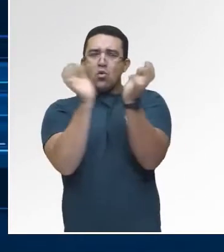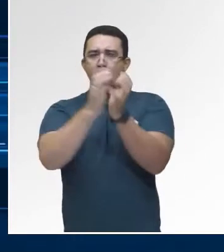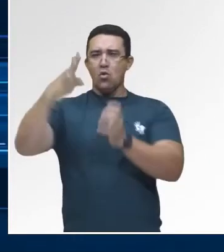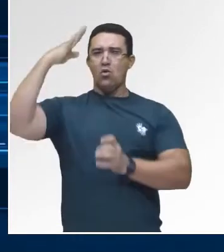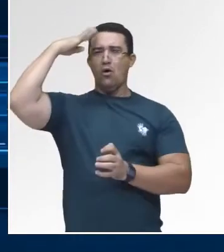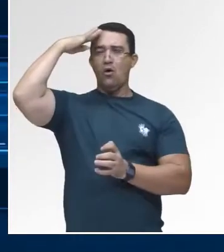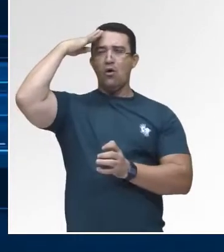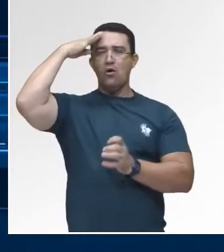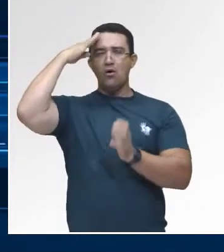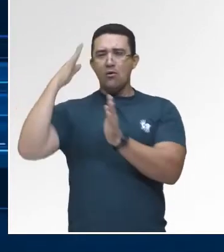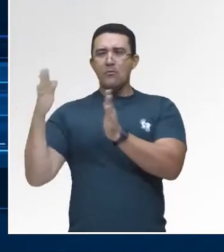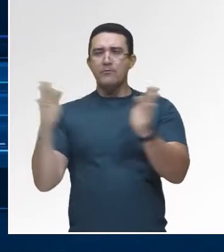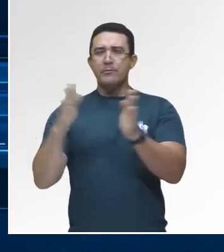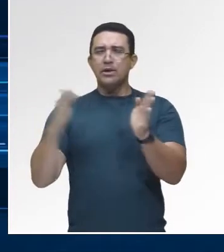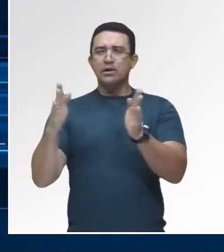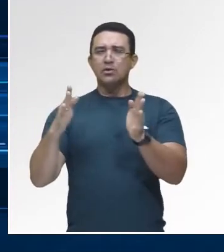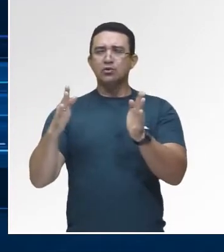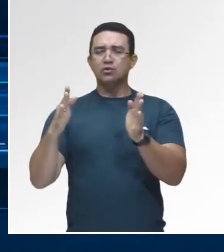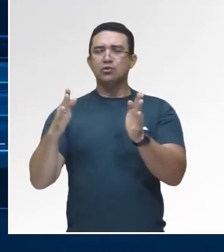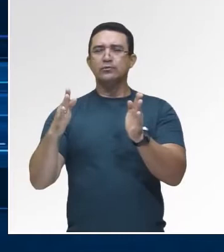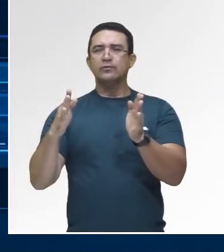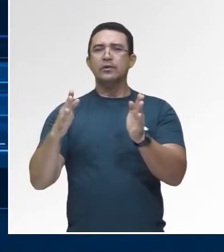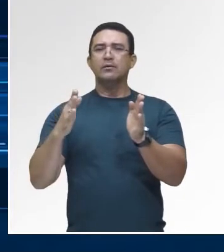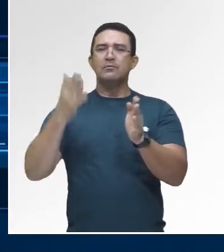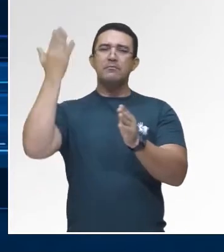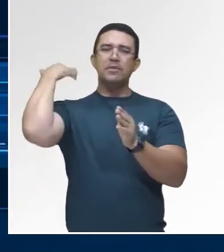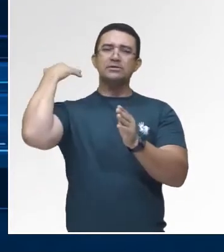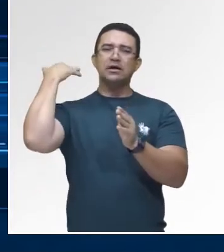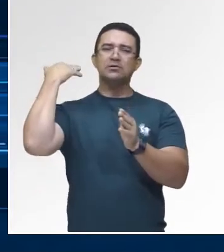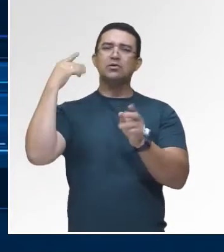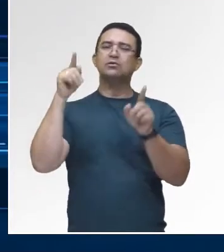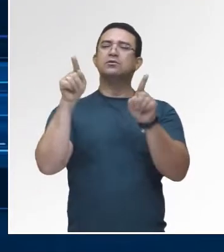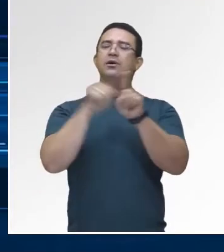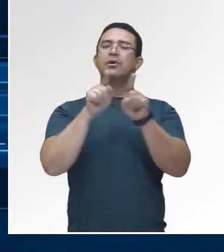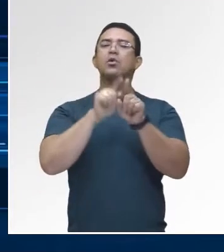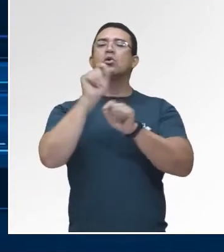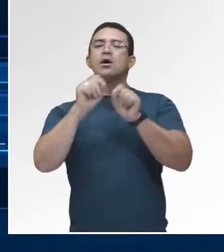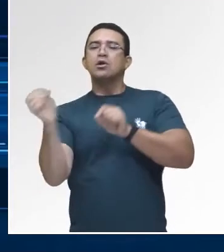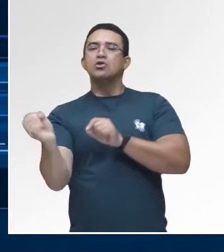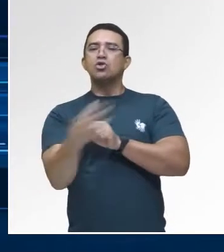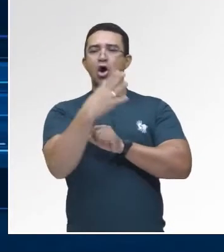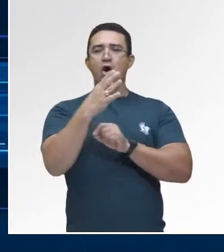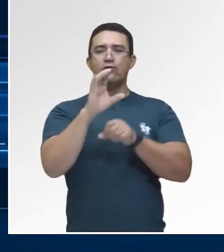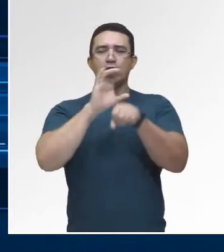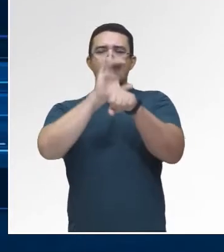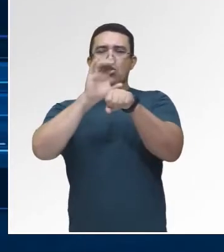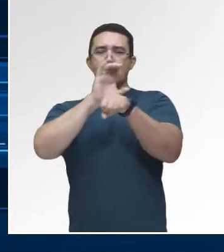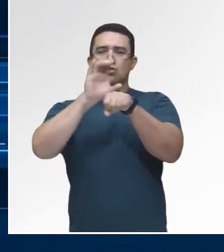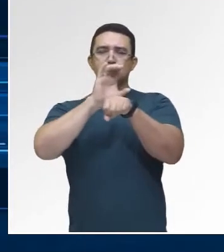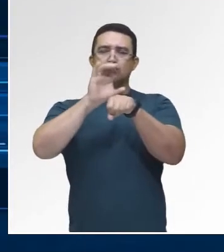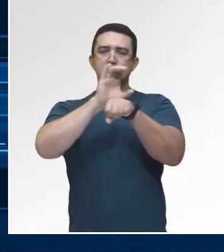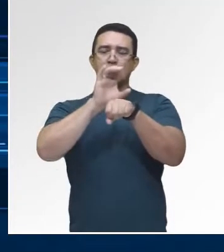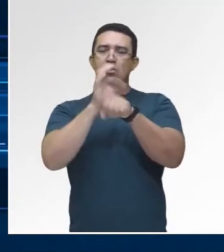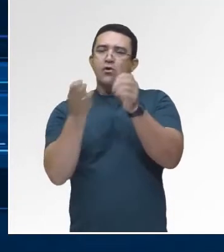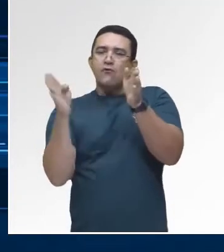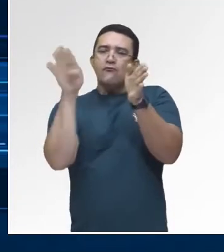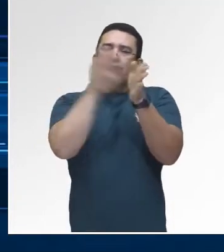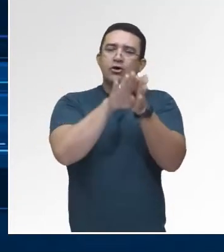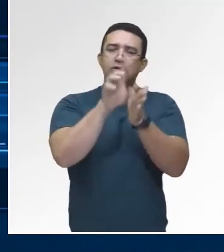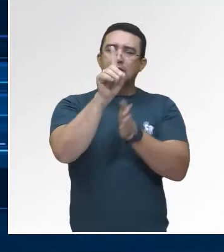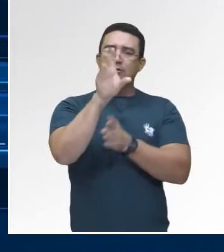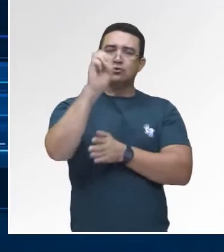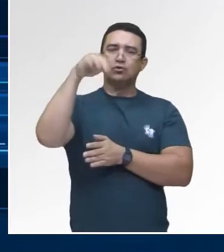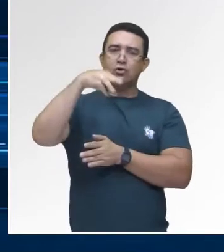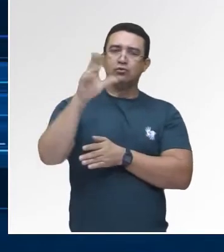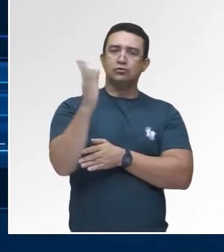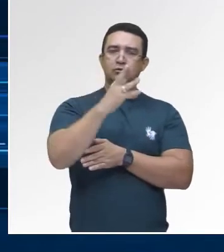do período conhecido como Vintismo. Outra situação, nova Constituição com o regresso de Dom João VI, depois